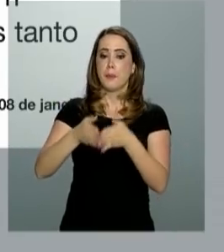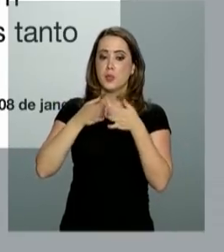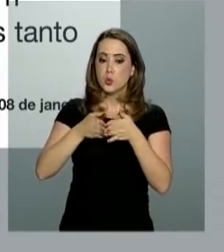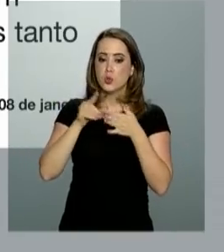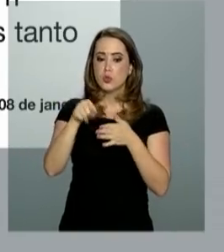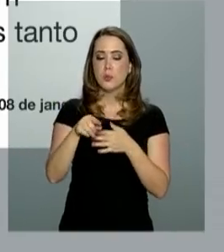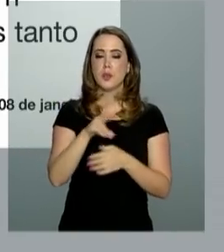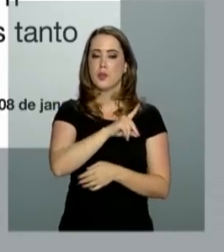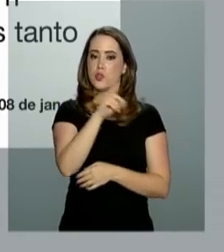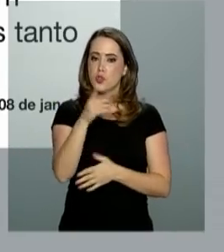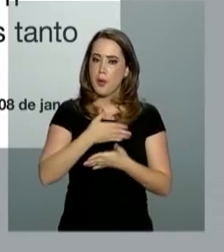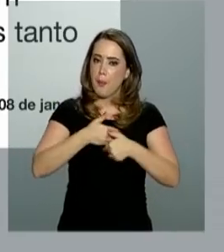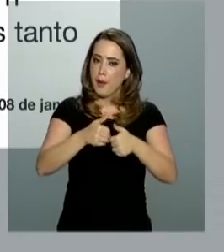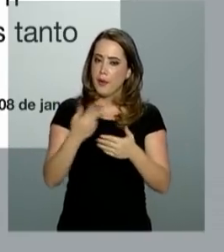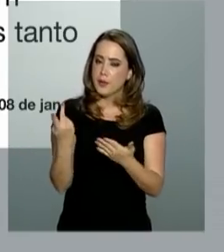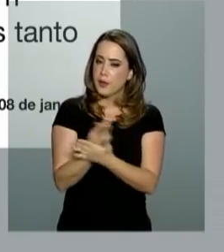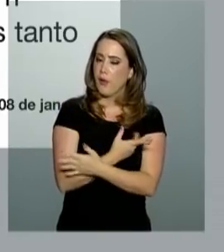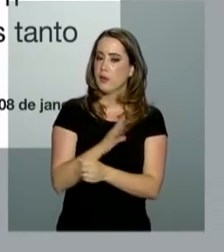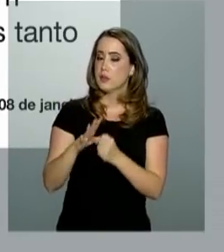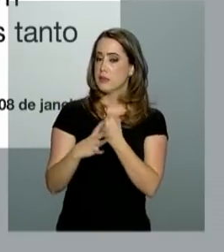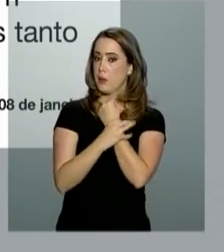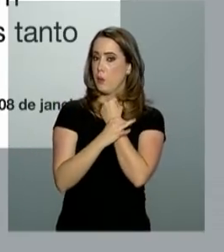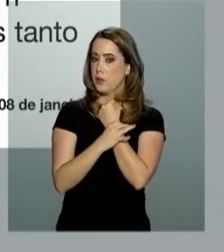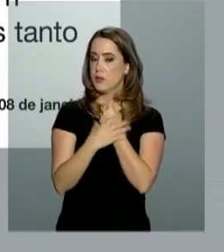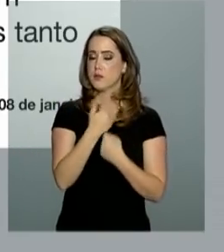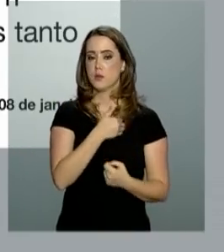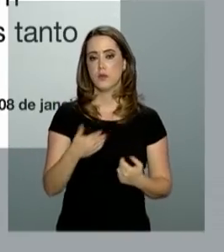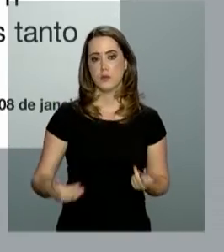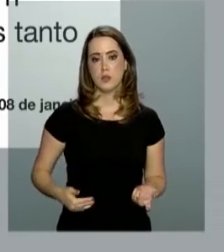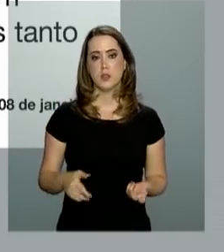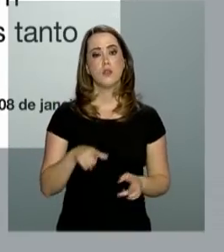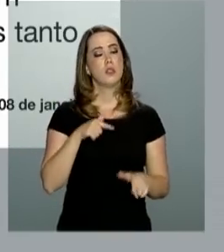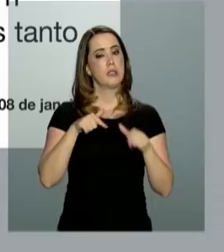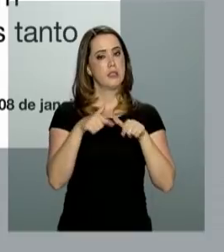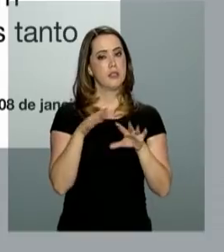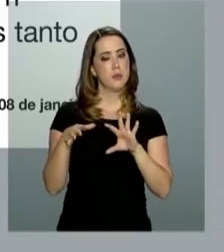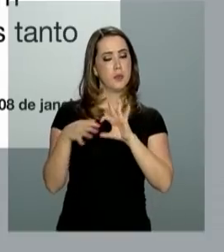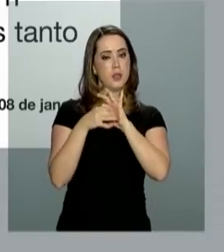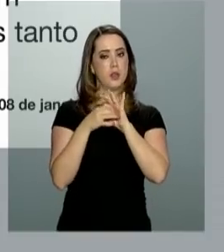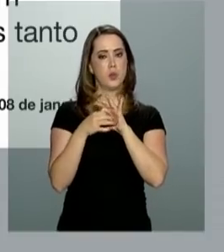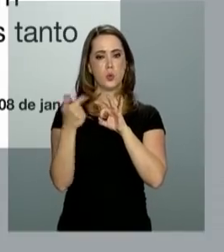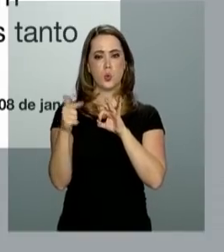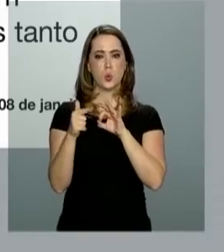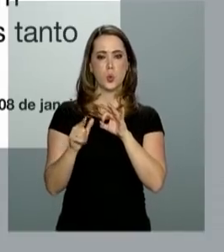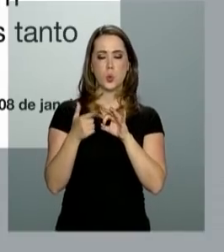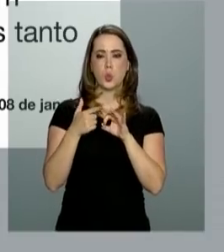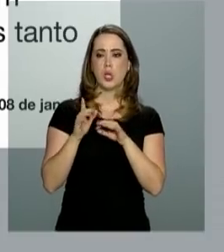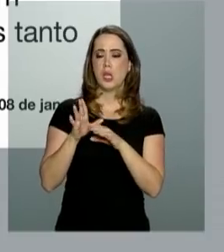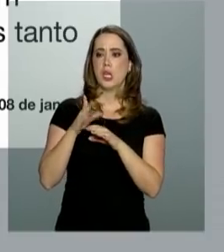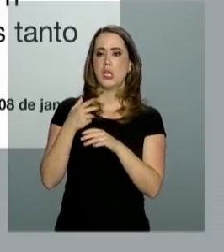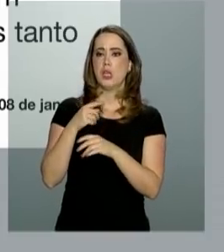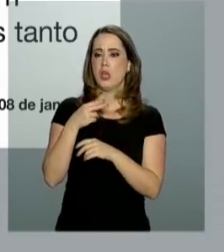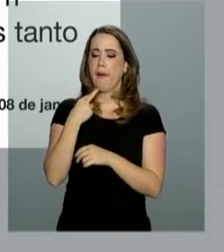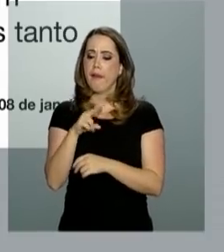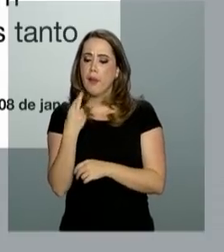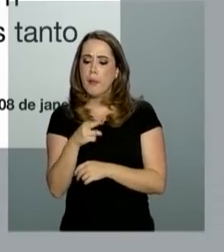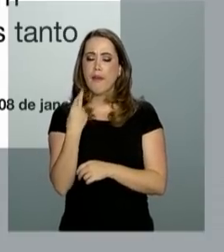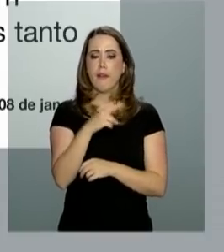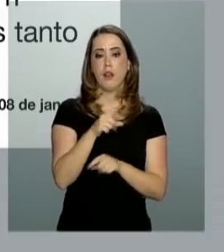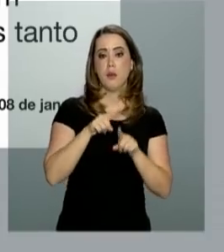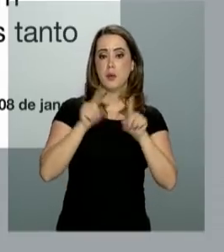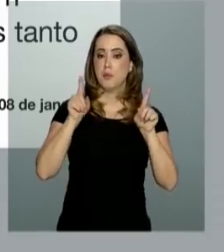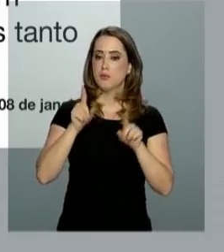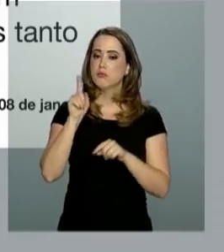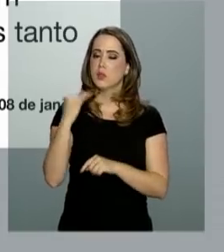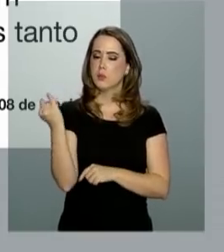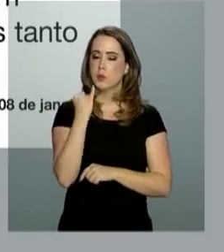melhores aconteçam quanto à segurança pública. Agir em conjunto, sem jogo de empurra, é um grande passo para